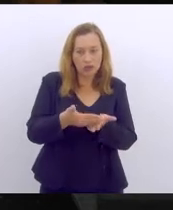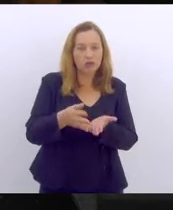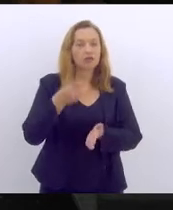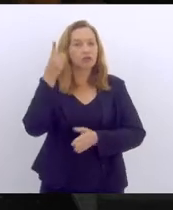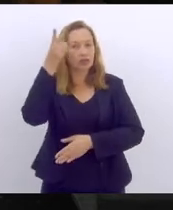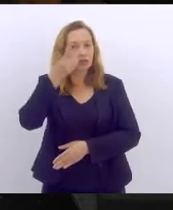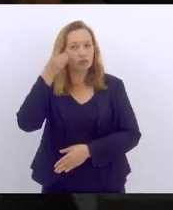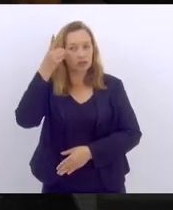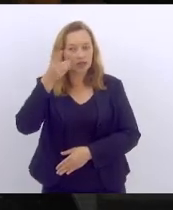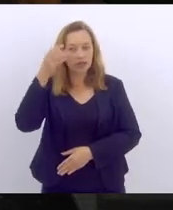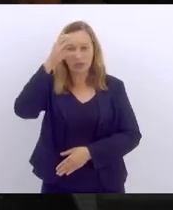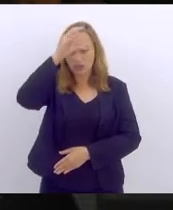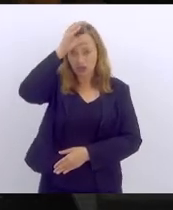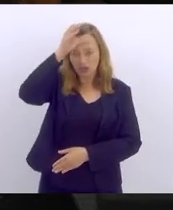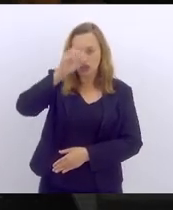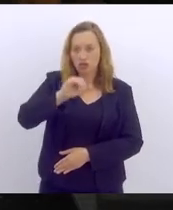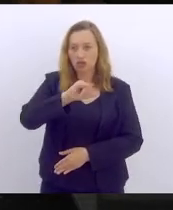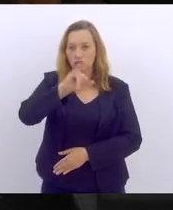Ju